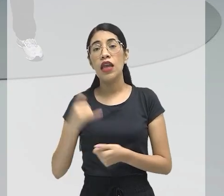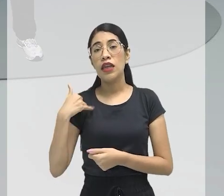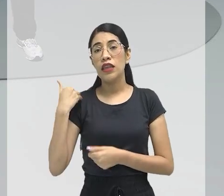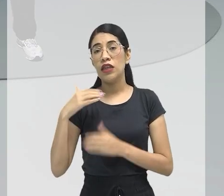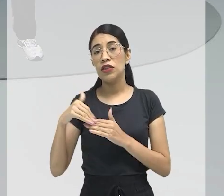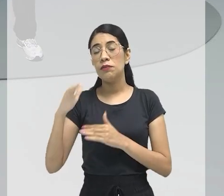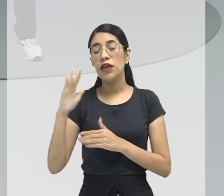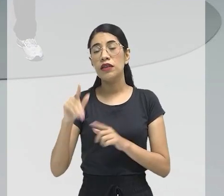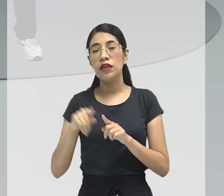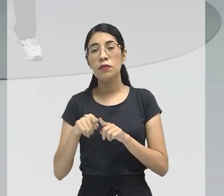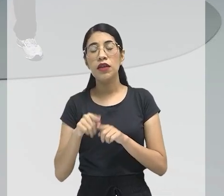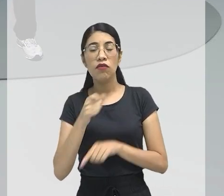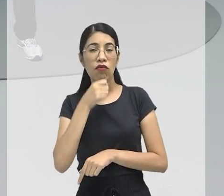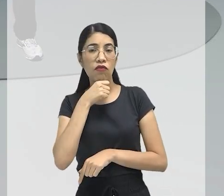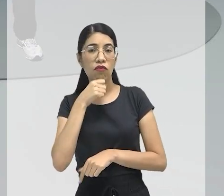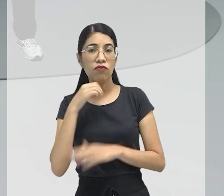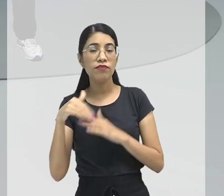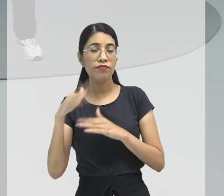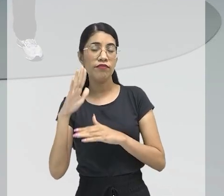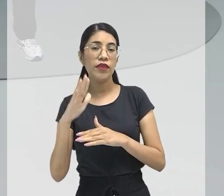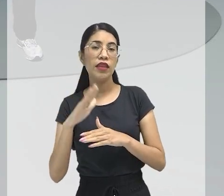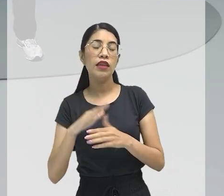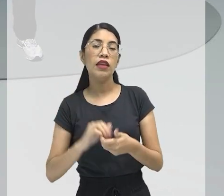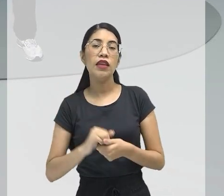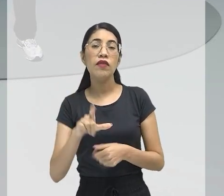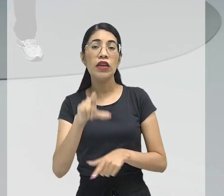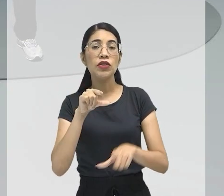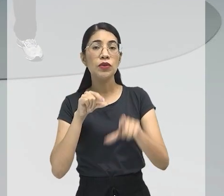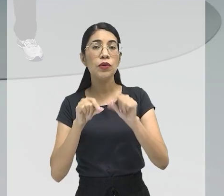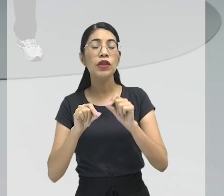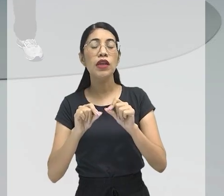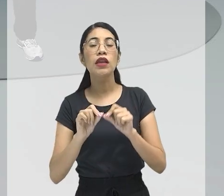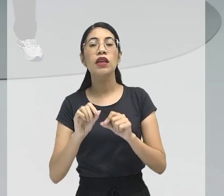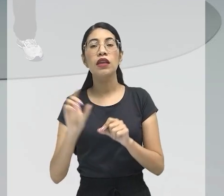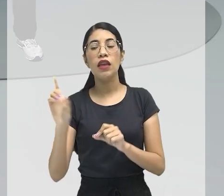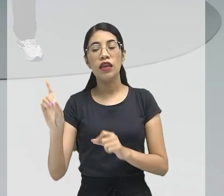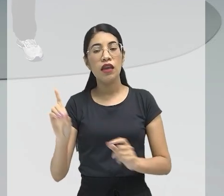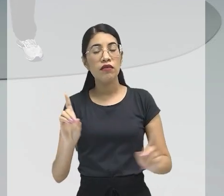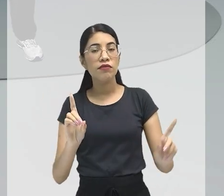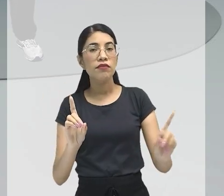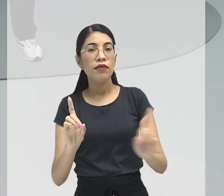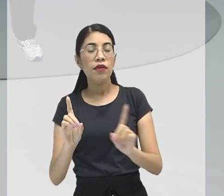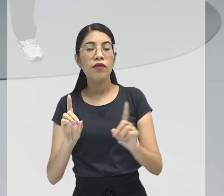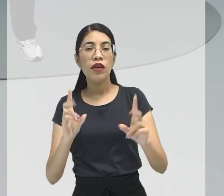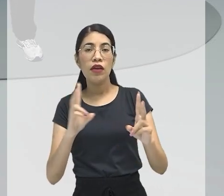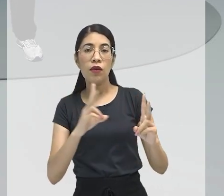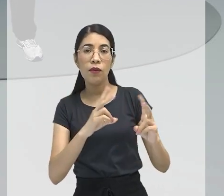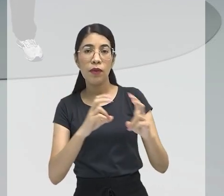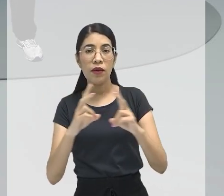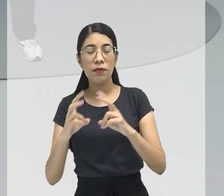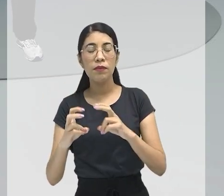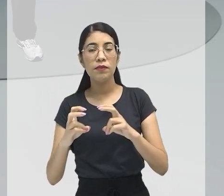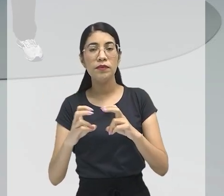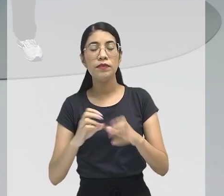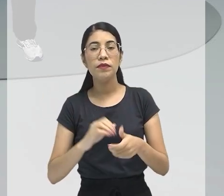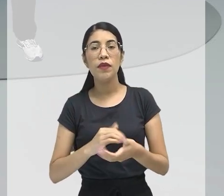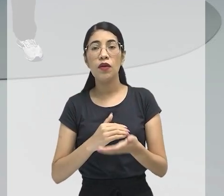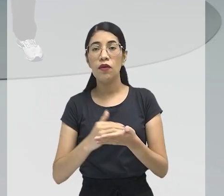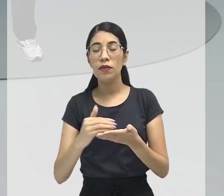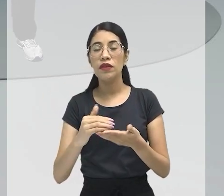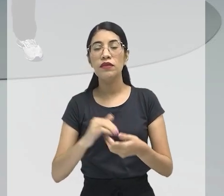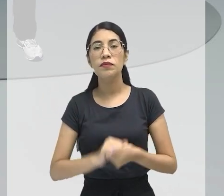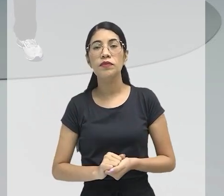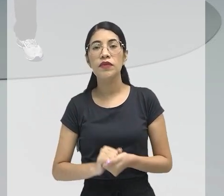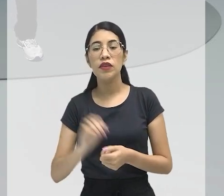mais antigos, né? Que fazem essa chamada, né? Para iniciar com o